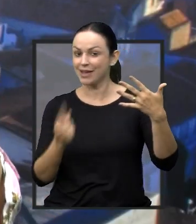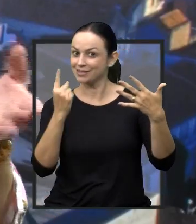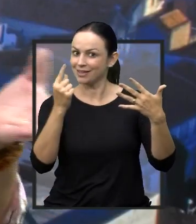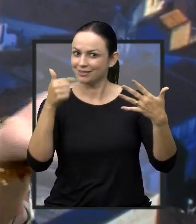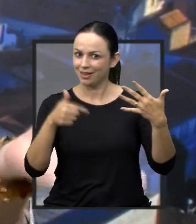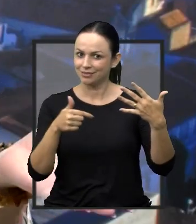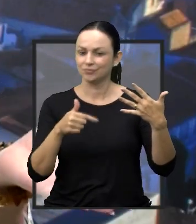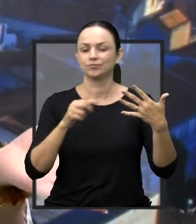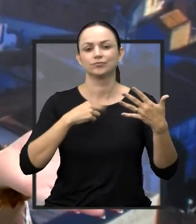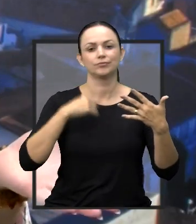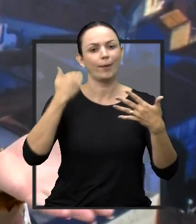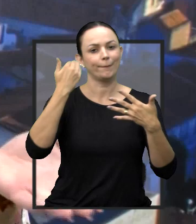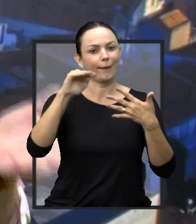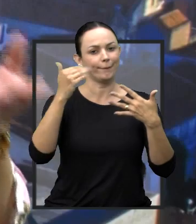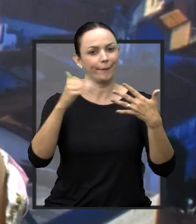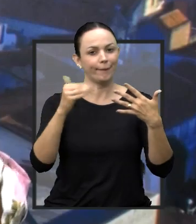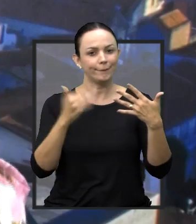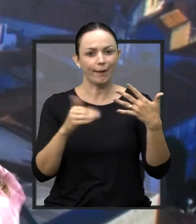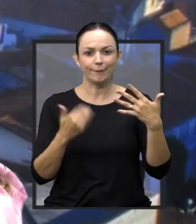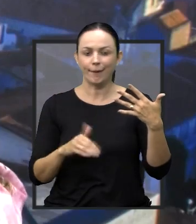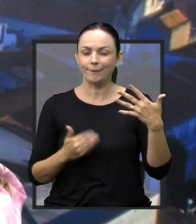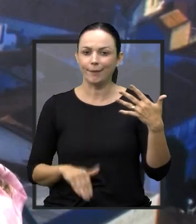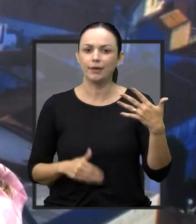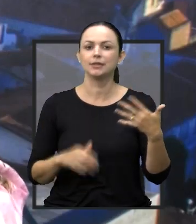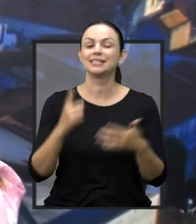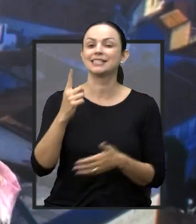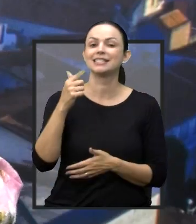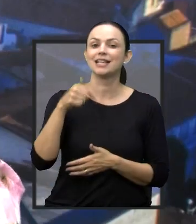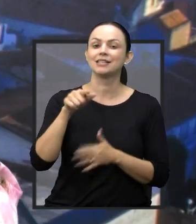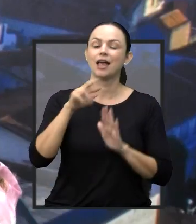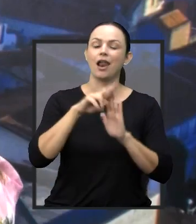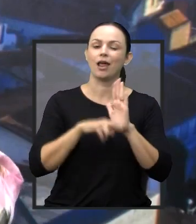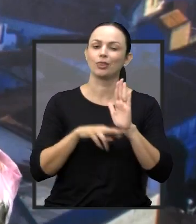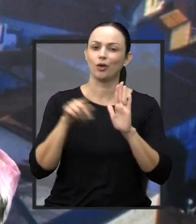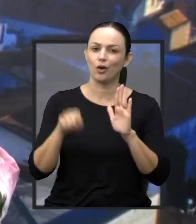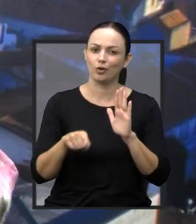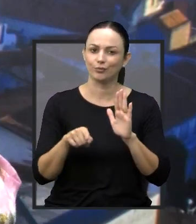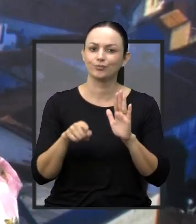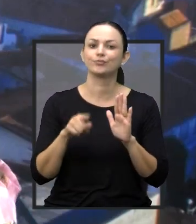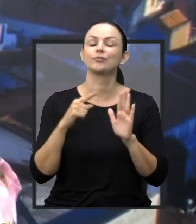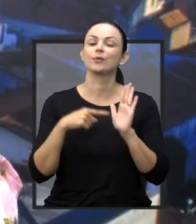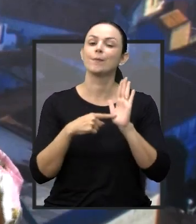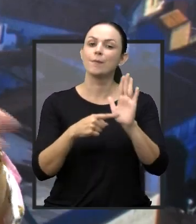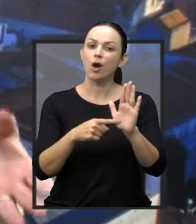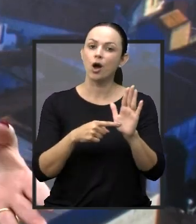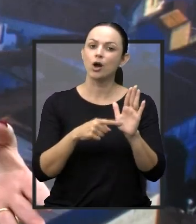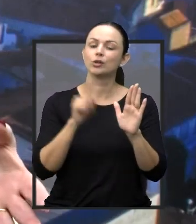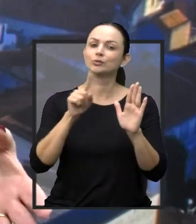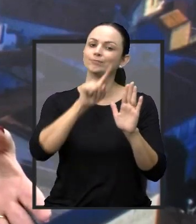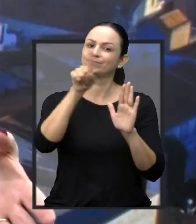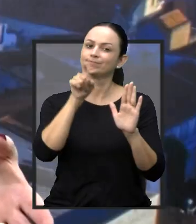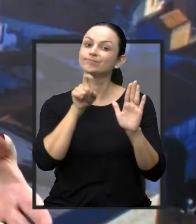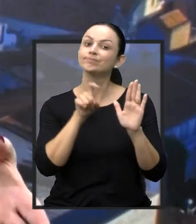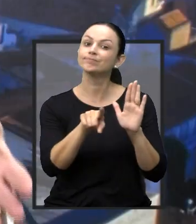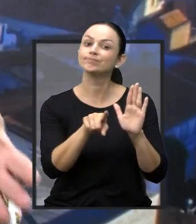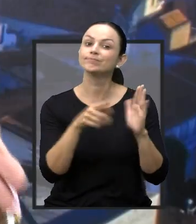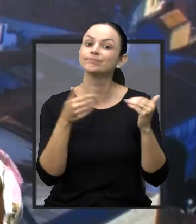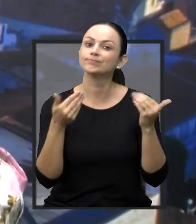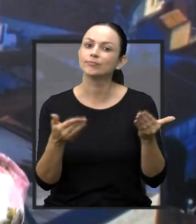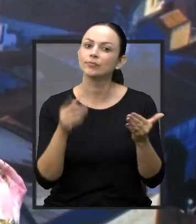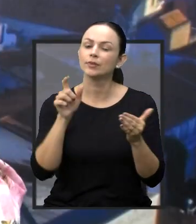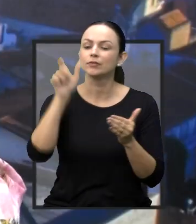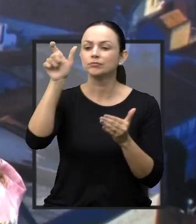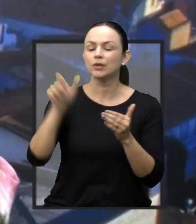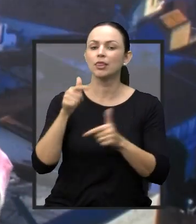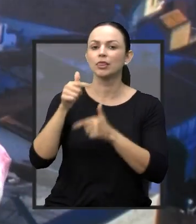de divergência do relatório, são 17 pontos que colocam em xeque a atuação